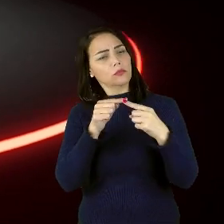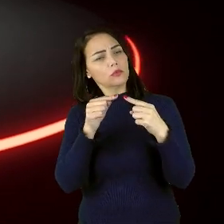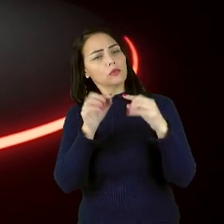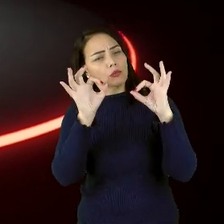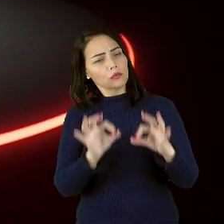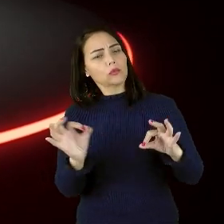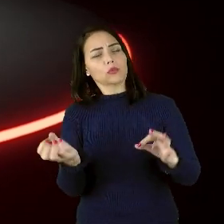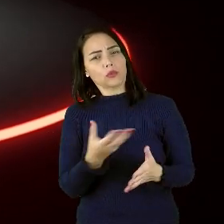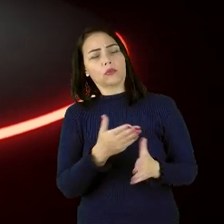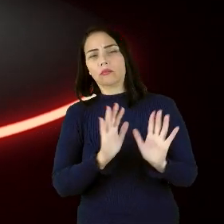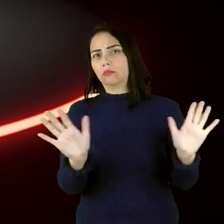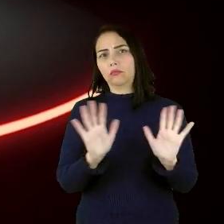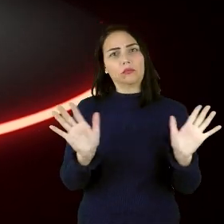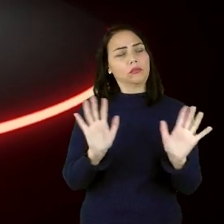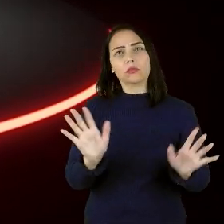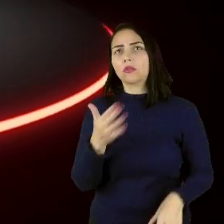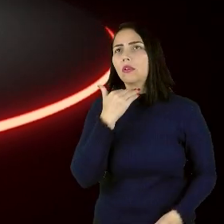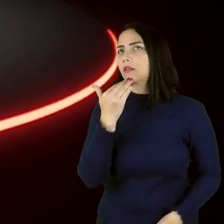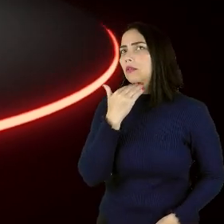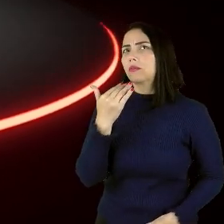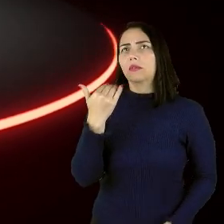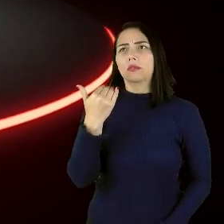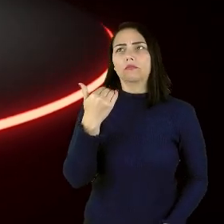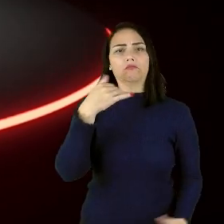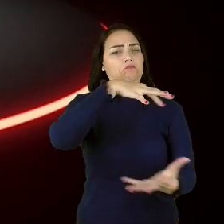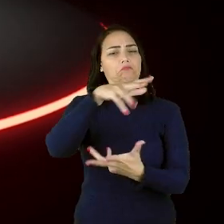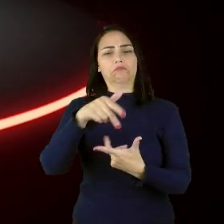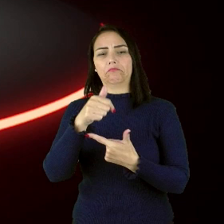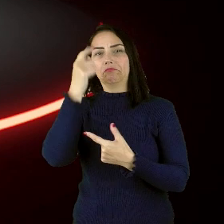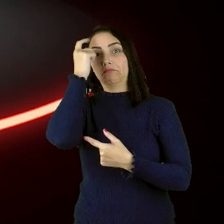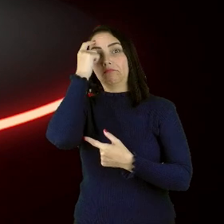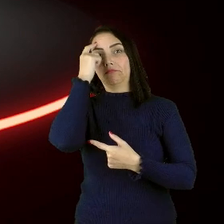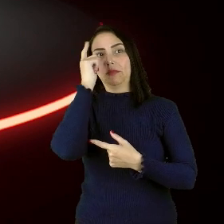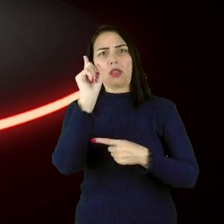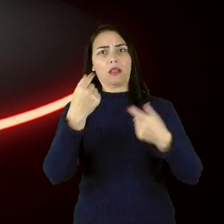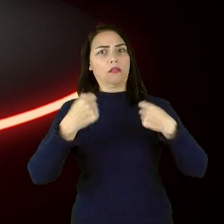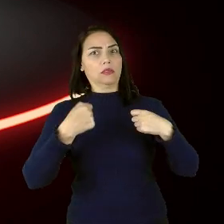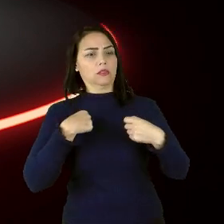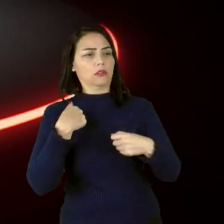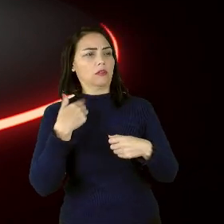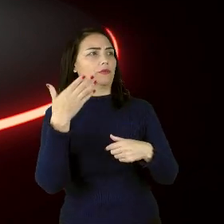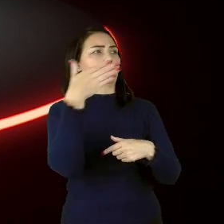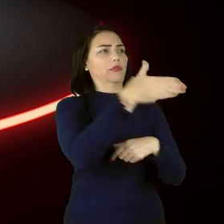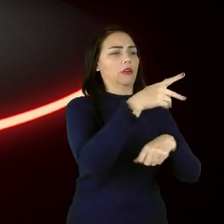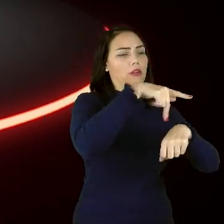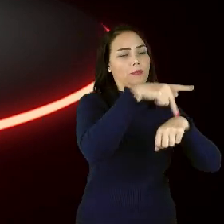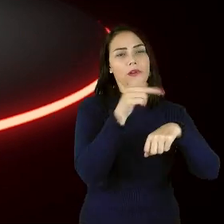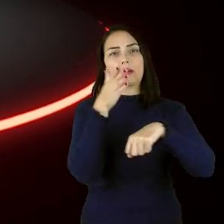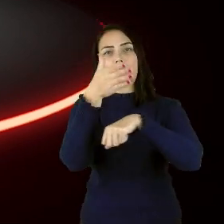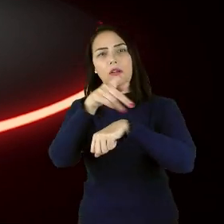de ter uma vida nômade. Não, isso não tem também nada a ver com global thinker. Da mesma forma, não é preciso pisar em vários países para entender